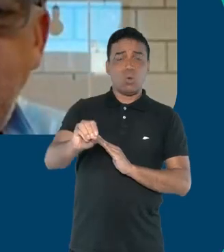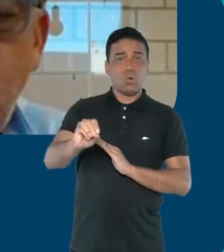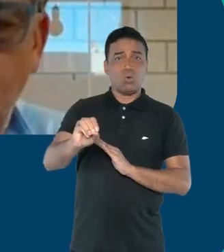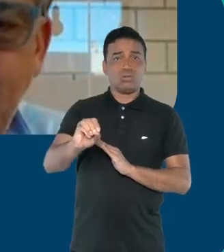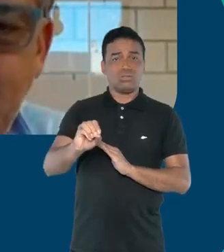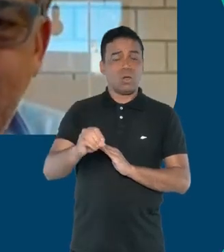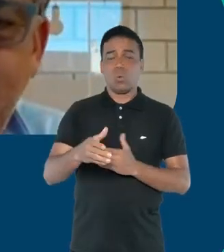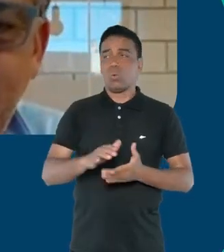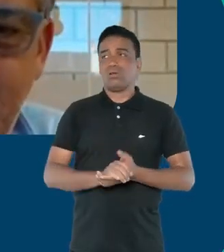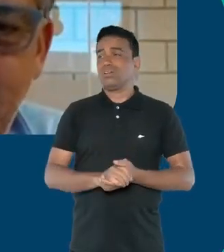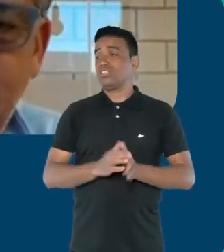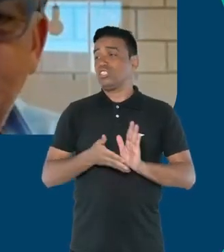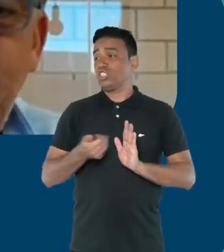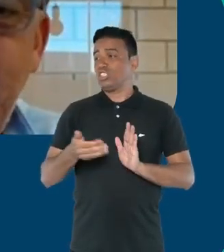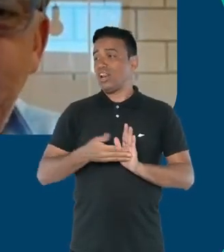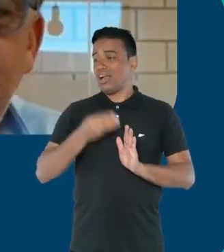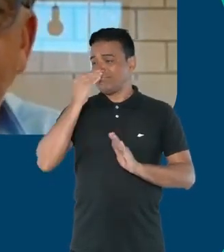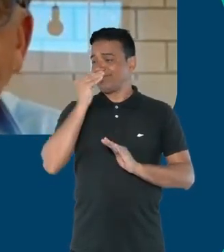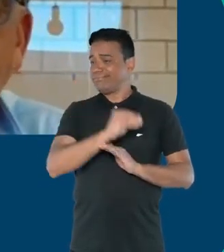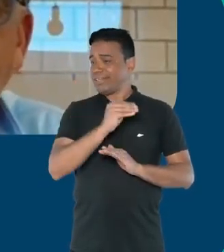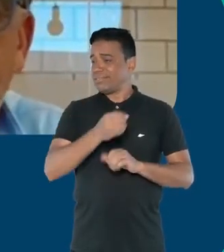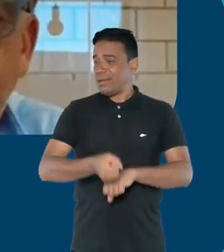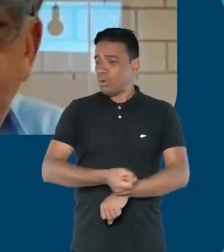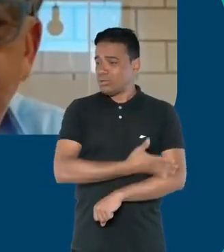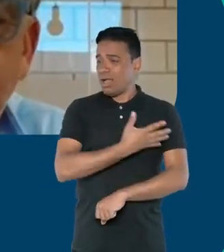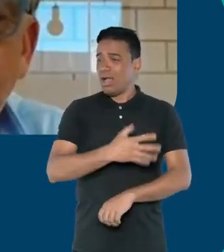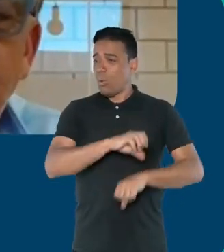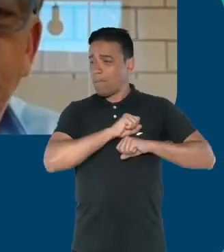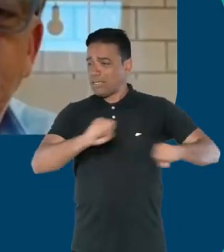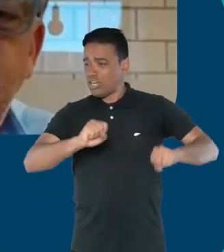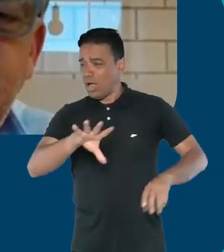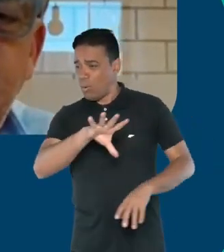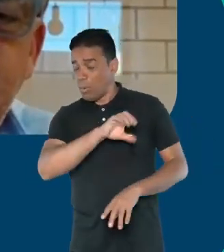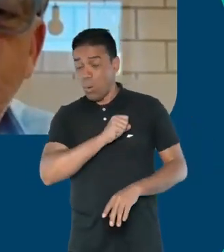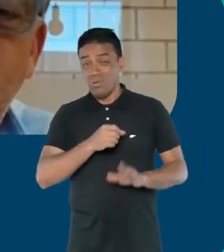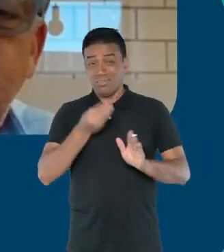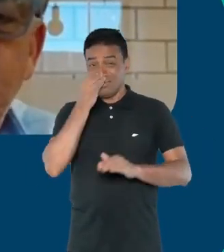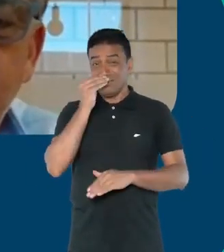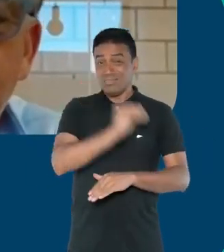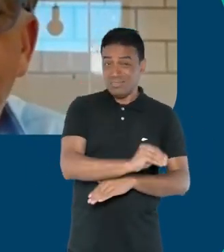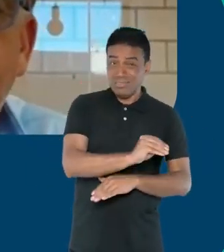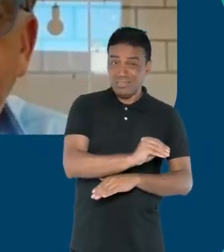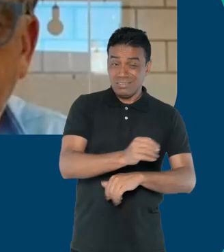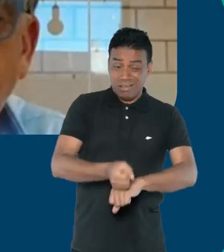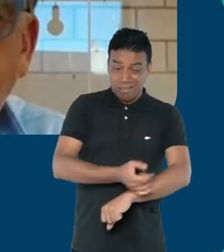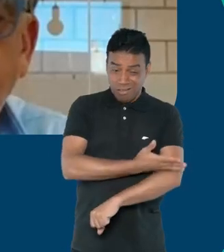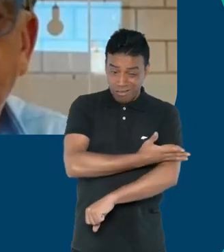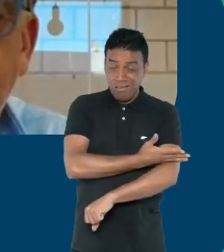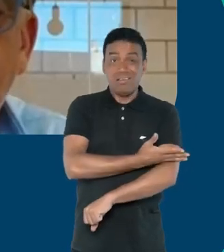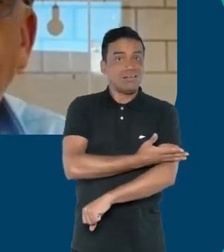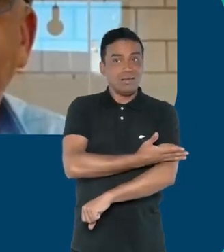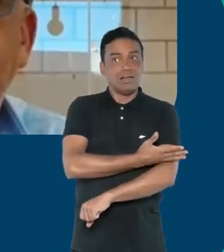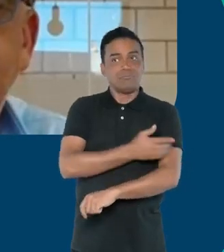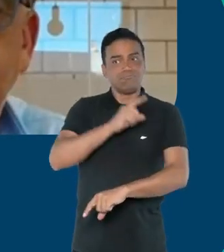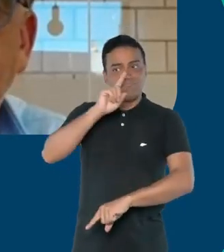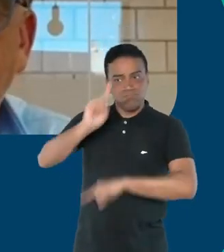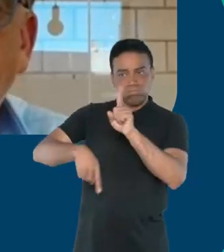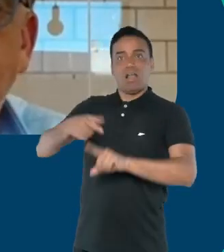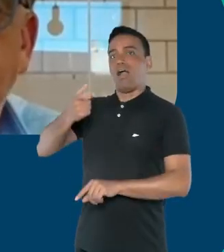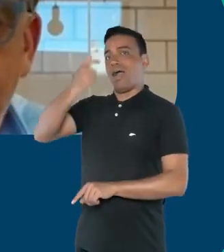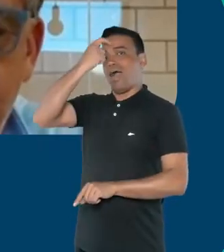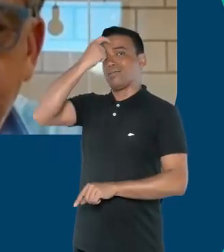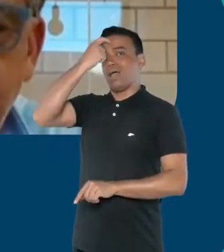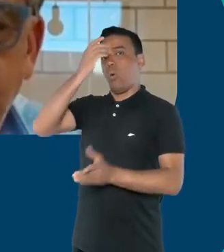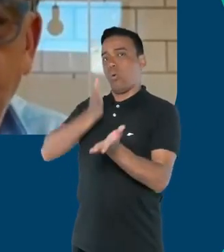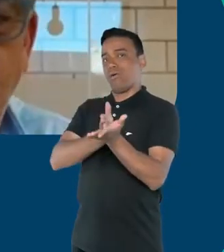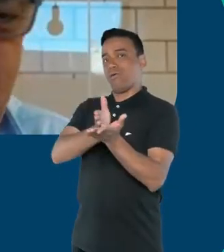das paixões, né? E deixasse e fizesse com que a razão, né, pudesse